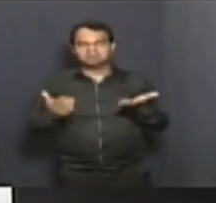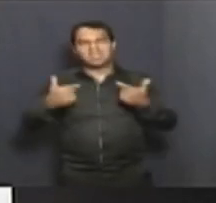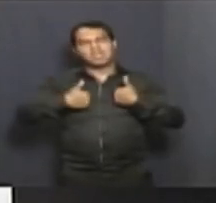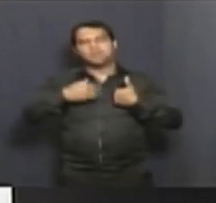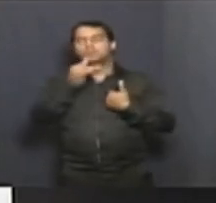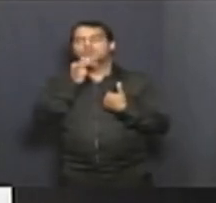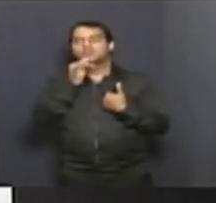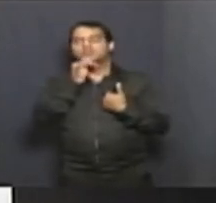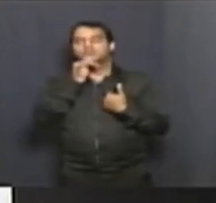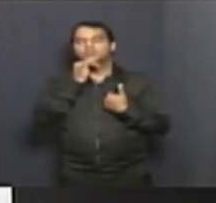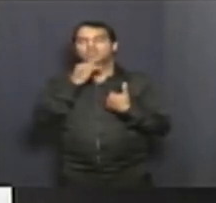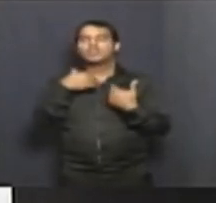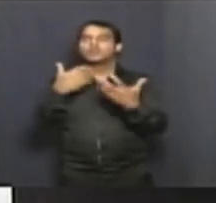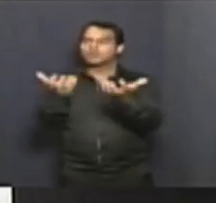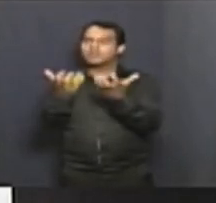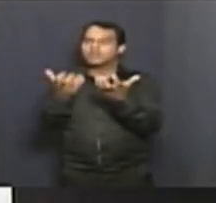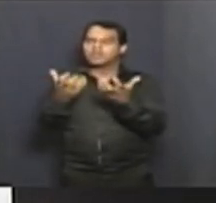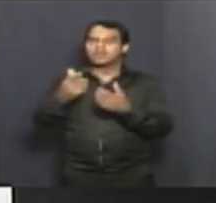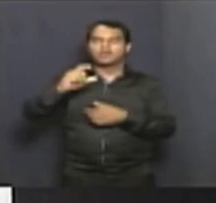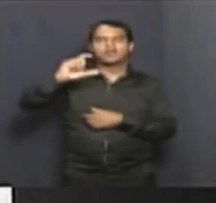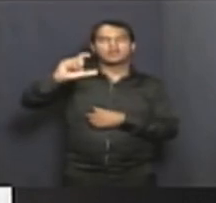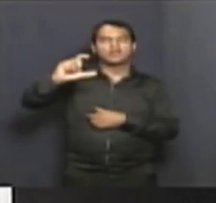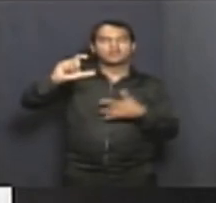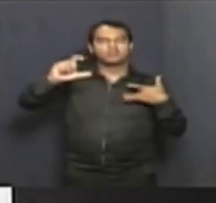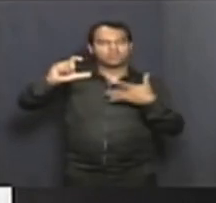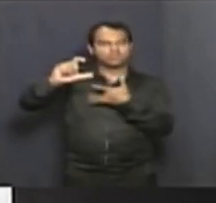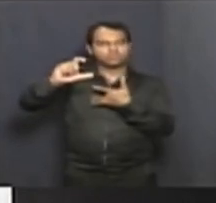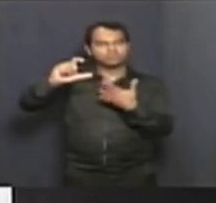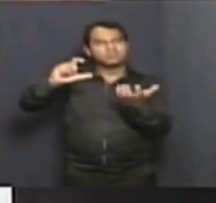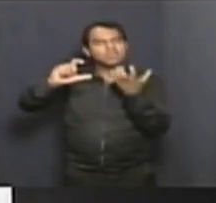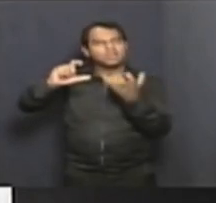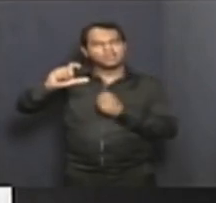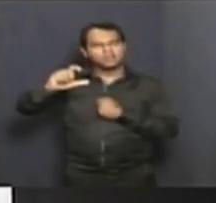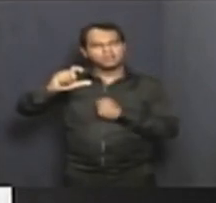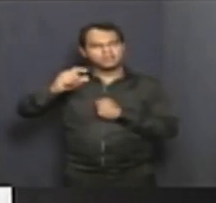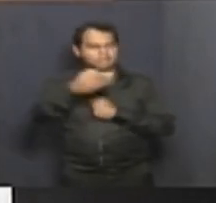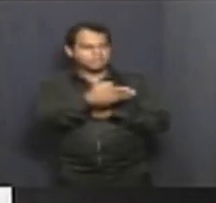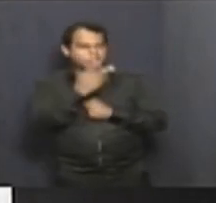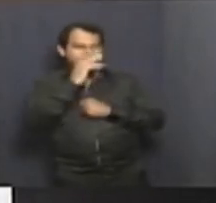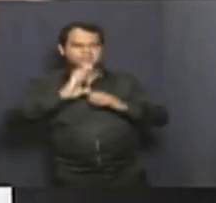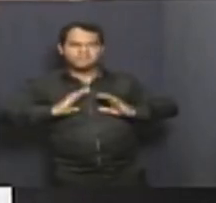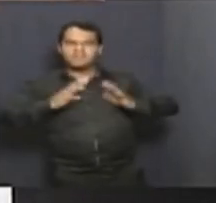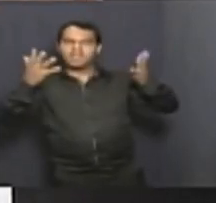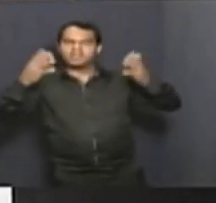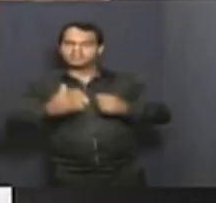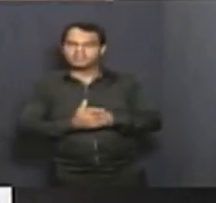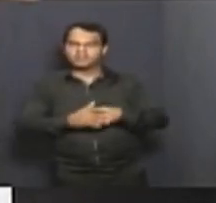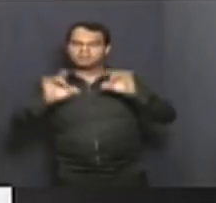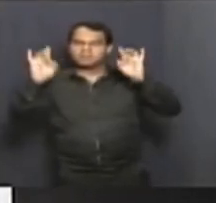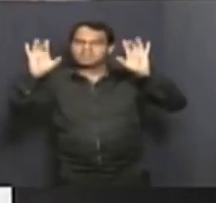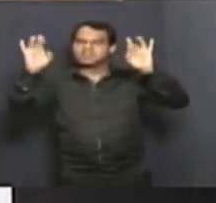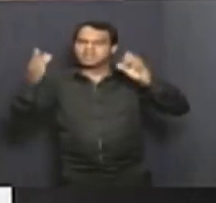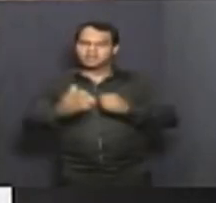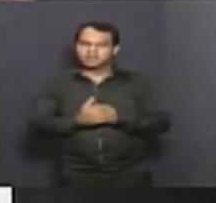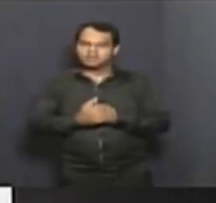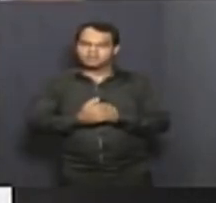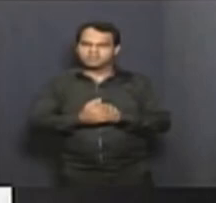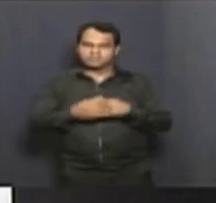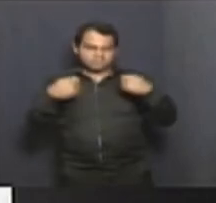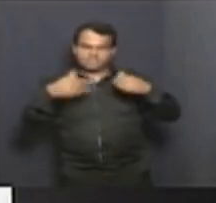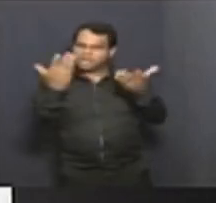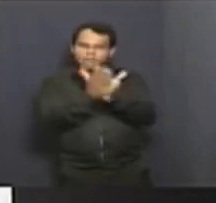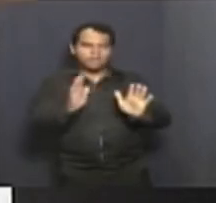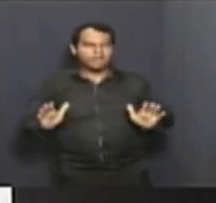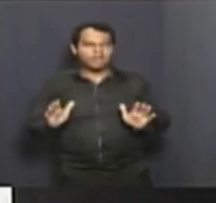cidadão gostaria de ter um plano de saúde é assim né essa é uma festa um privilégio um privilégio precisa acabar